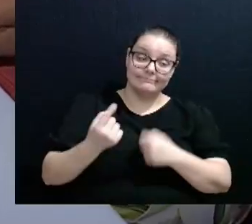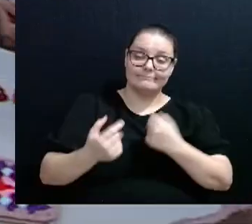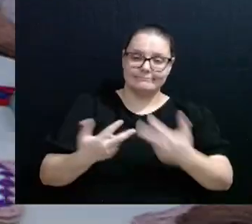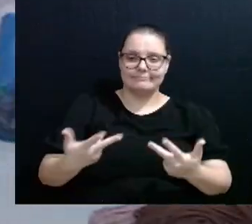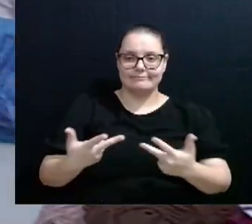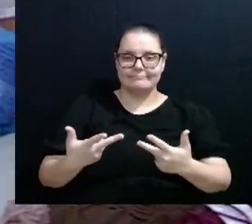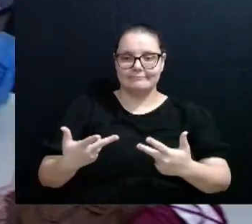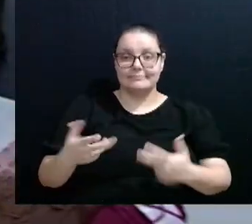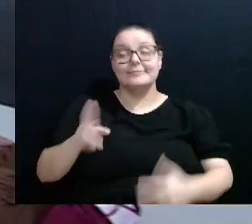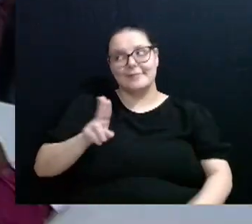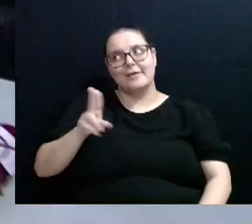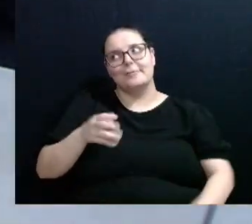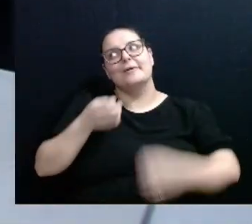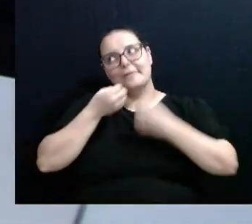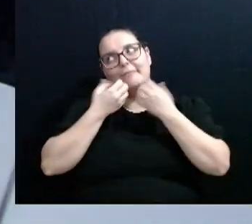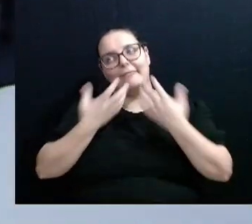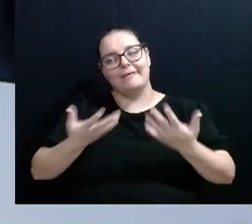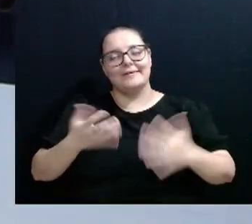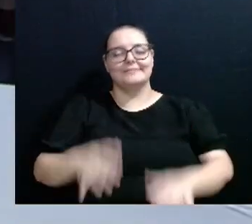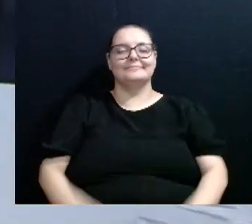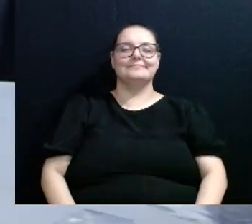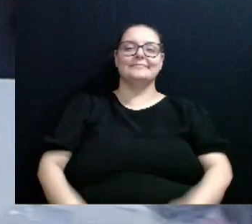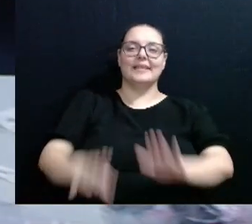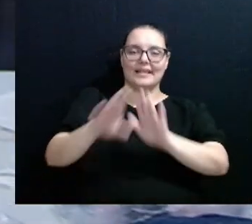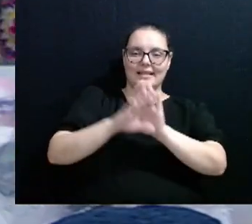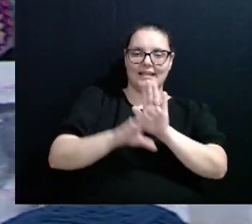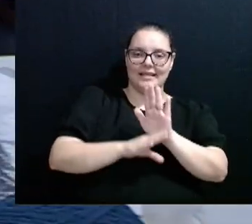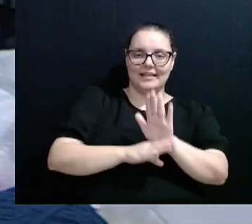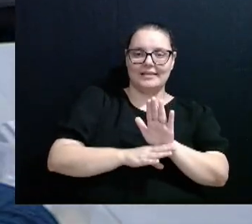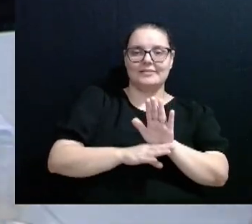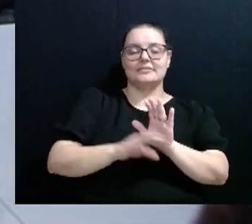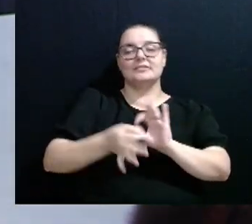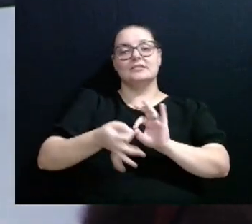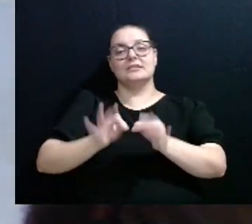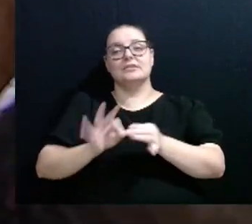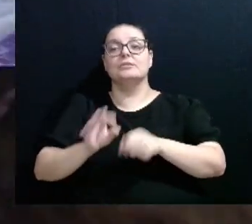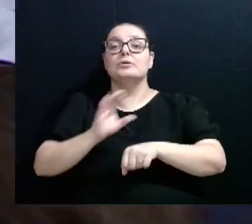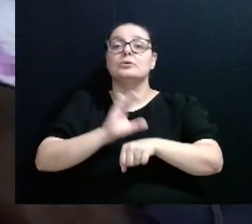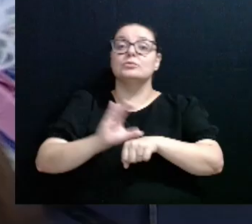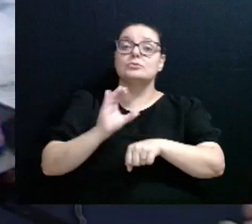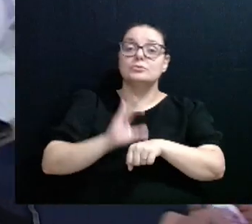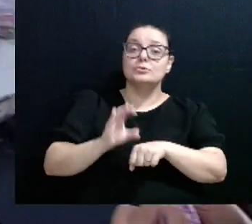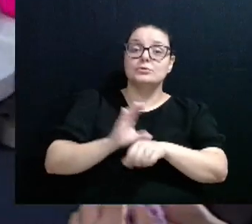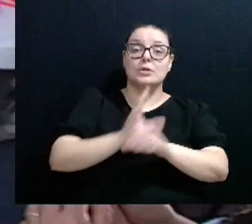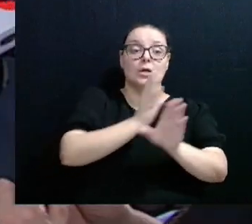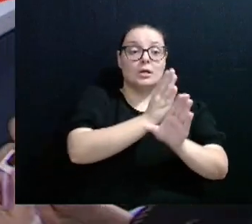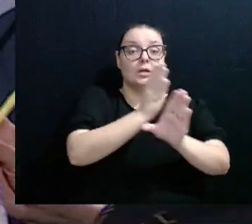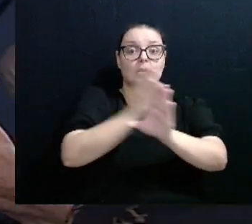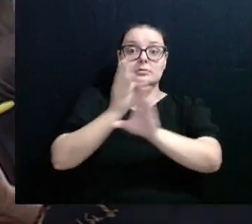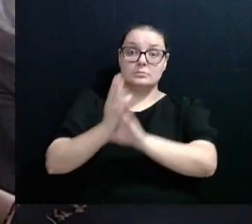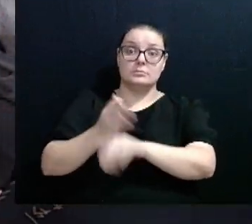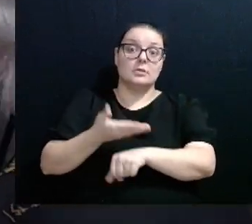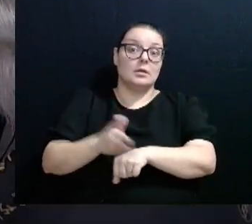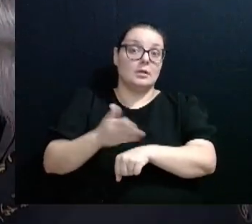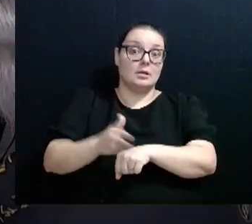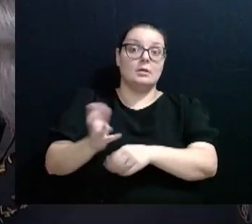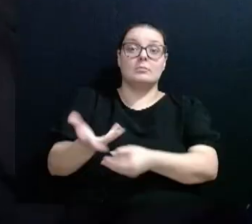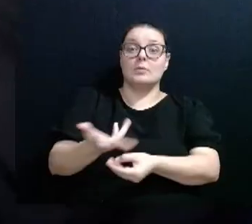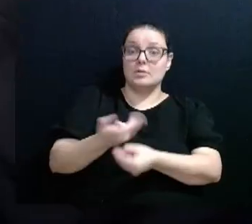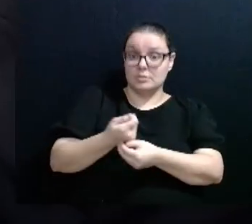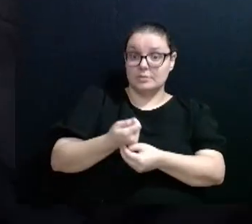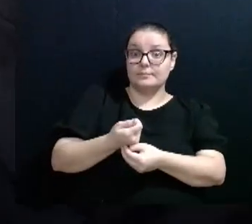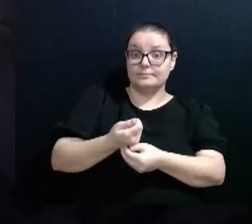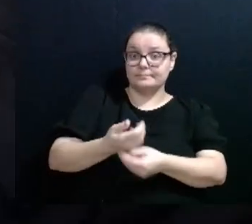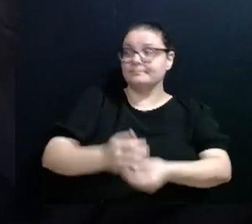útil, né? A programação tem oficinas, cursos, encontros e práticas artísticas.